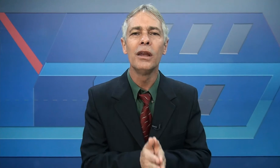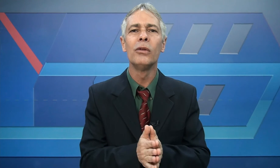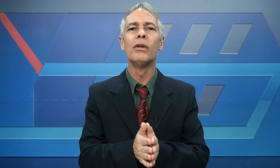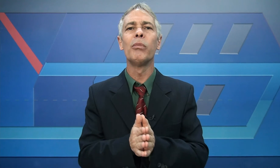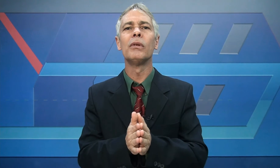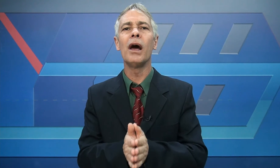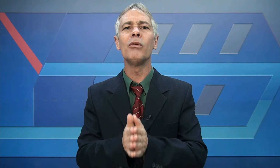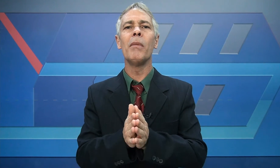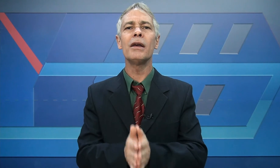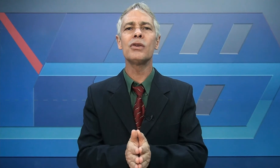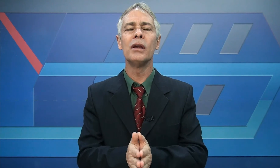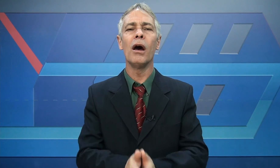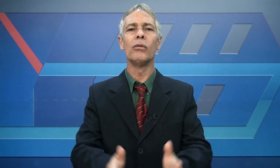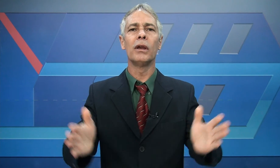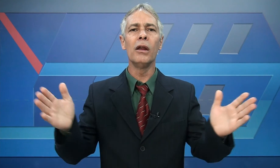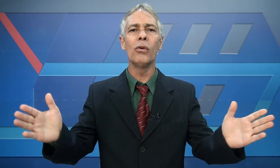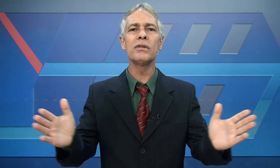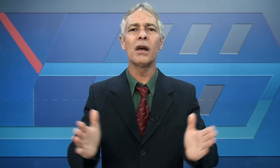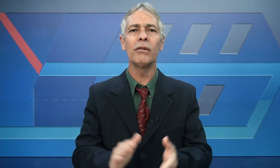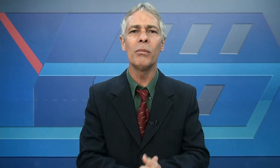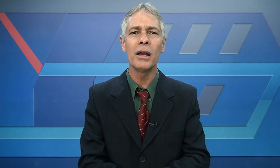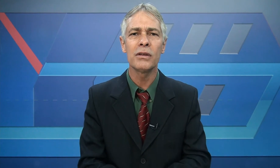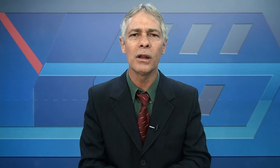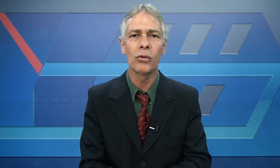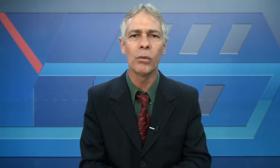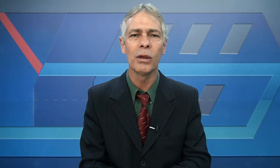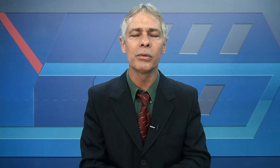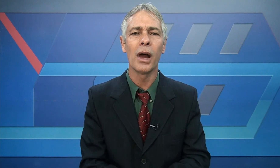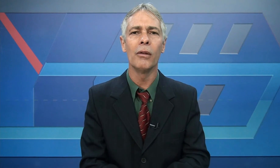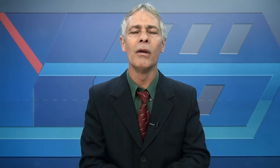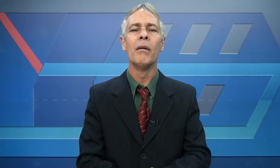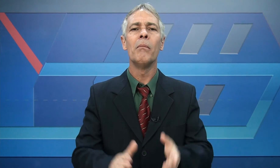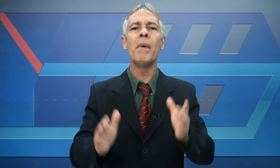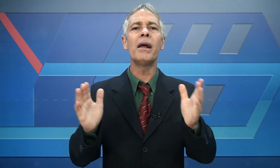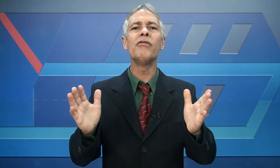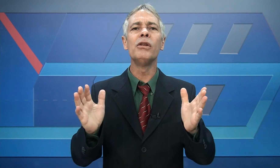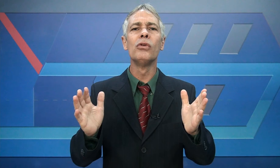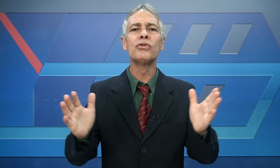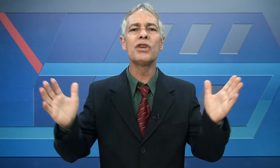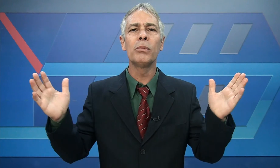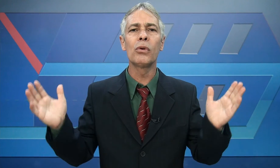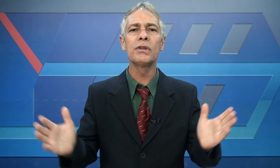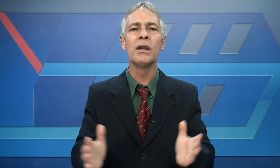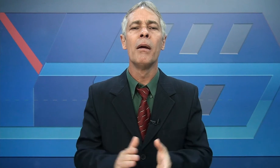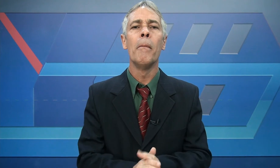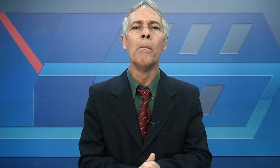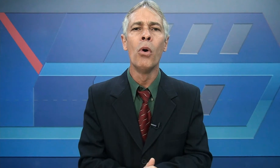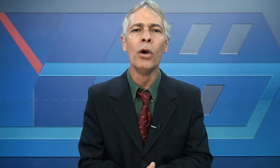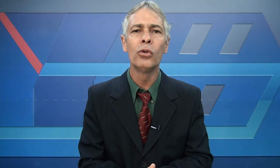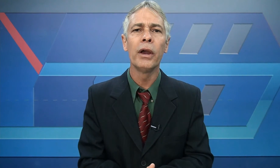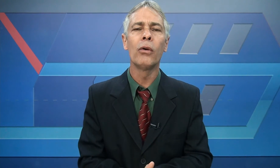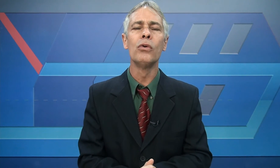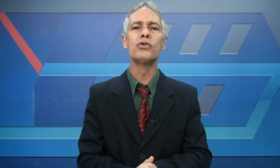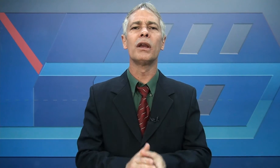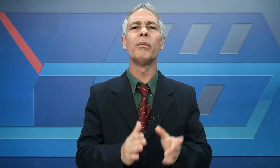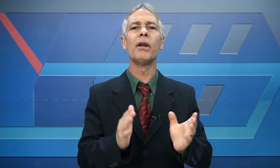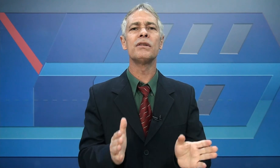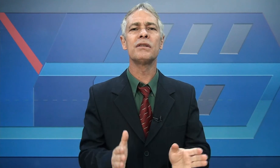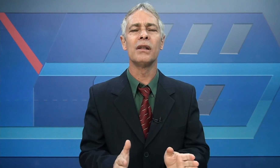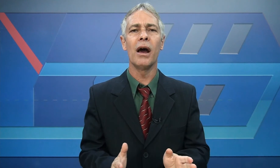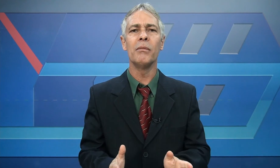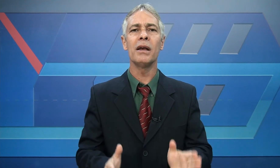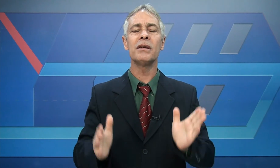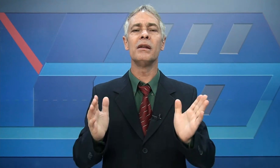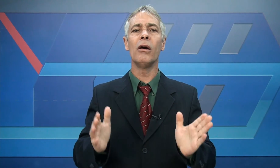nosso querido deputado Márcio Reinaldo. Quem não gostava do Márcio Reinaldo como deputado? Maravilhoso, sempre trouxe muito recurso aqui para a